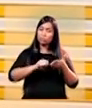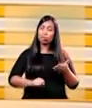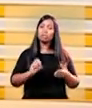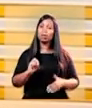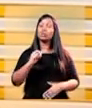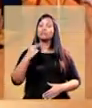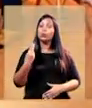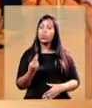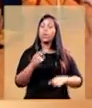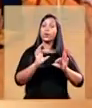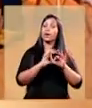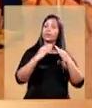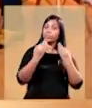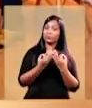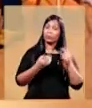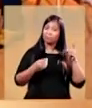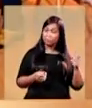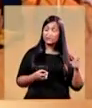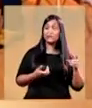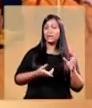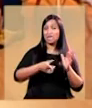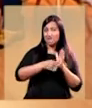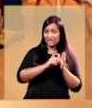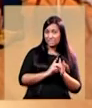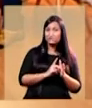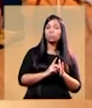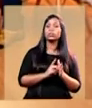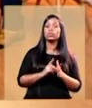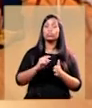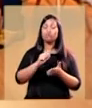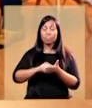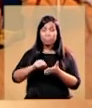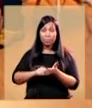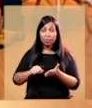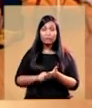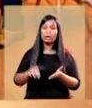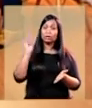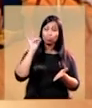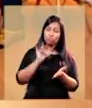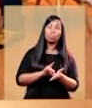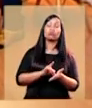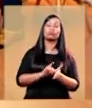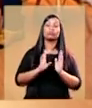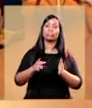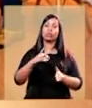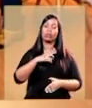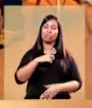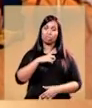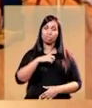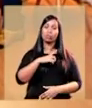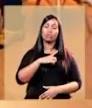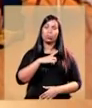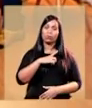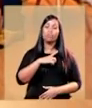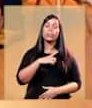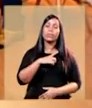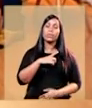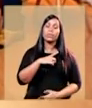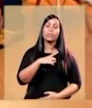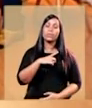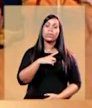cadastro? Ou chama aquela família anterior que no cadastro original já estava catalogada